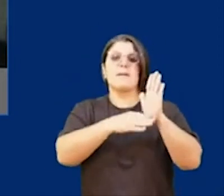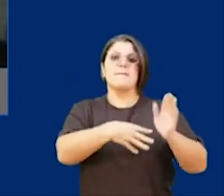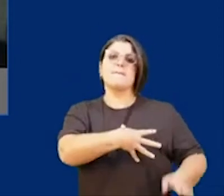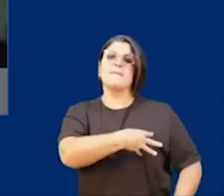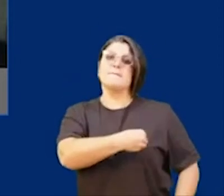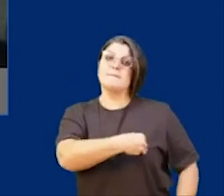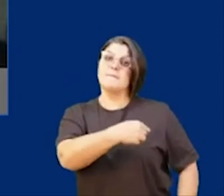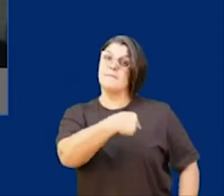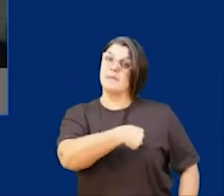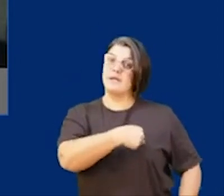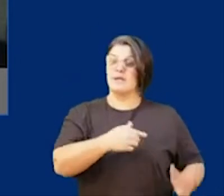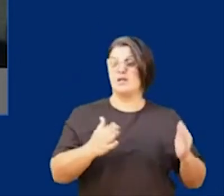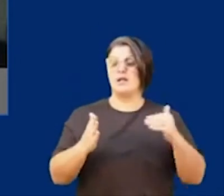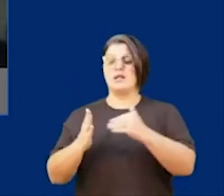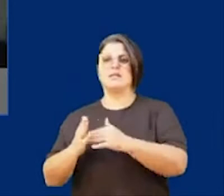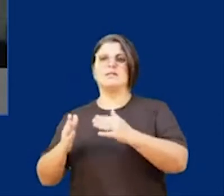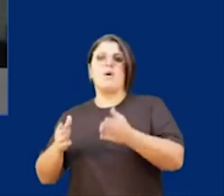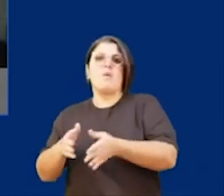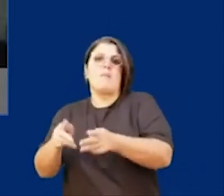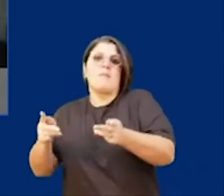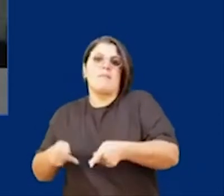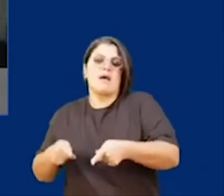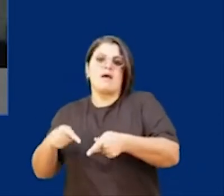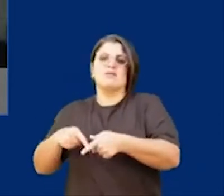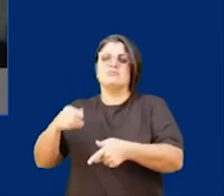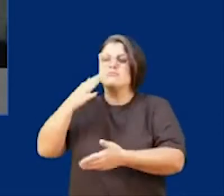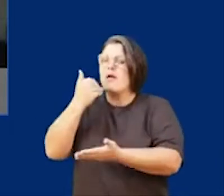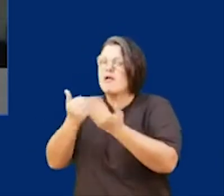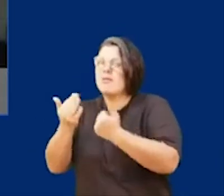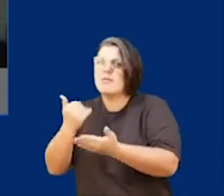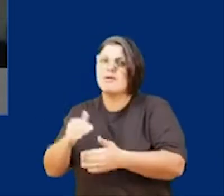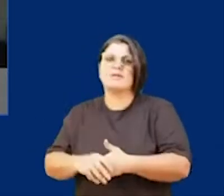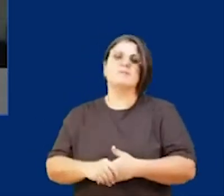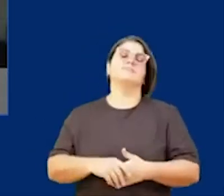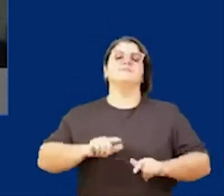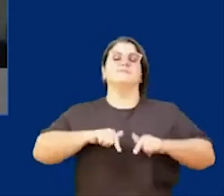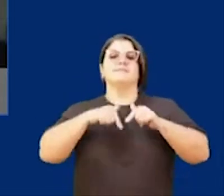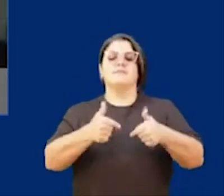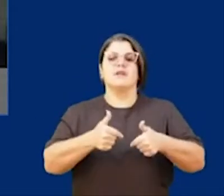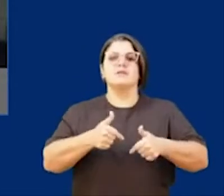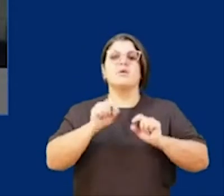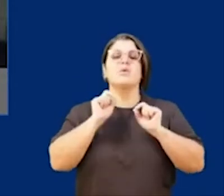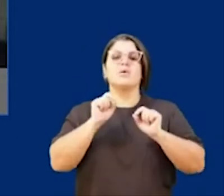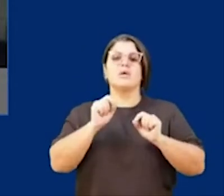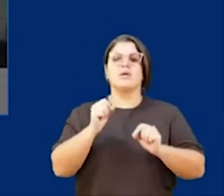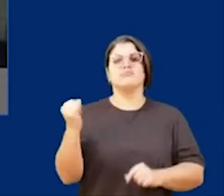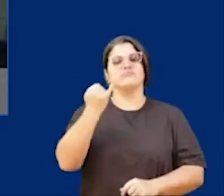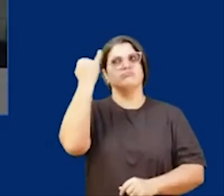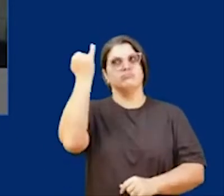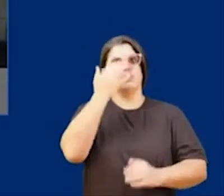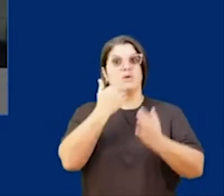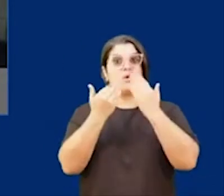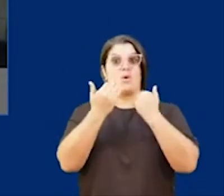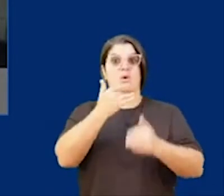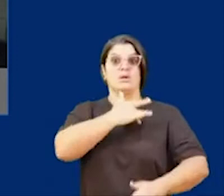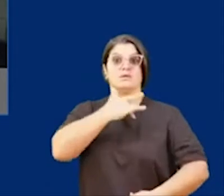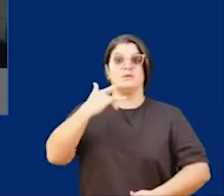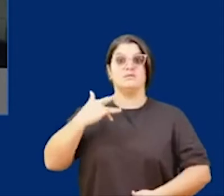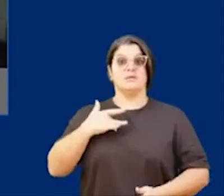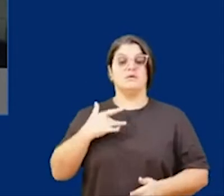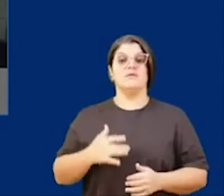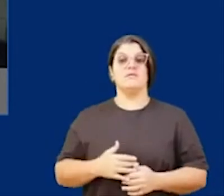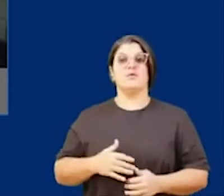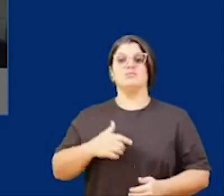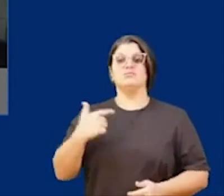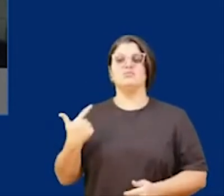Esse ano, estamos na 3ª edição. A ação aborda a importância da alimentação adequada e saudável nos 2 primeiros anos